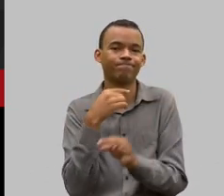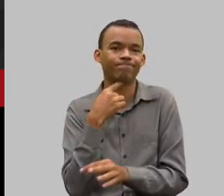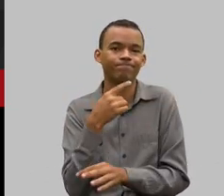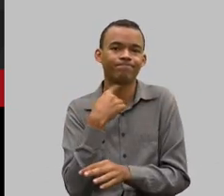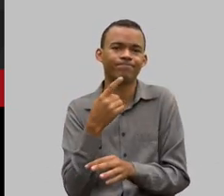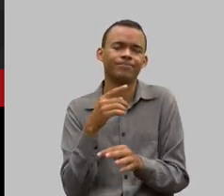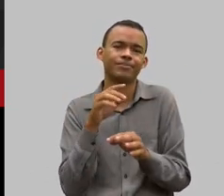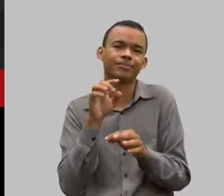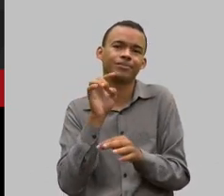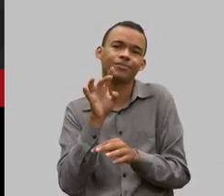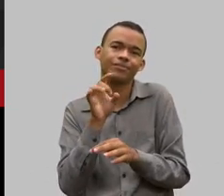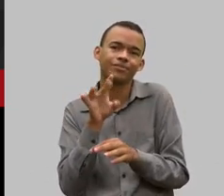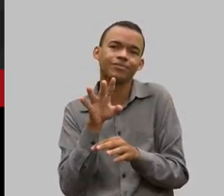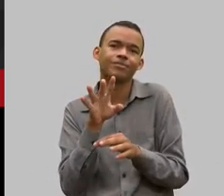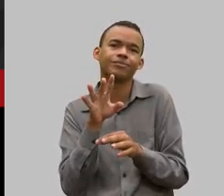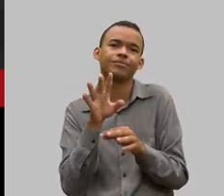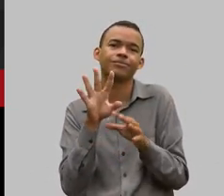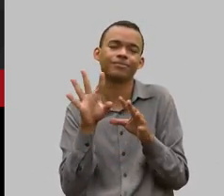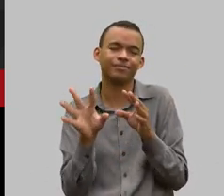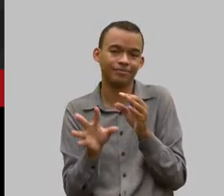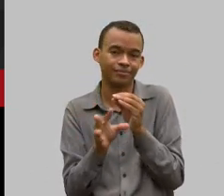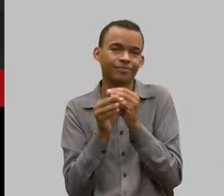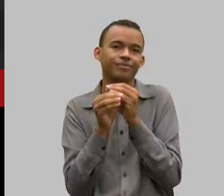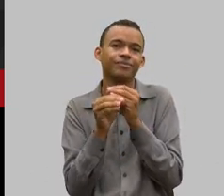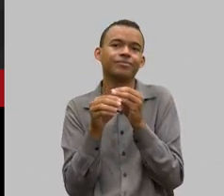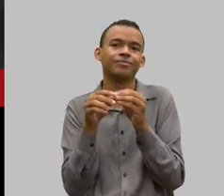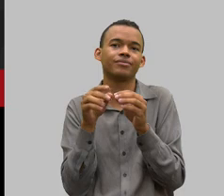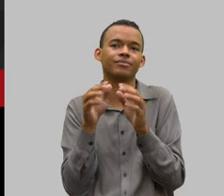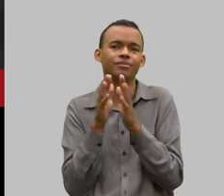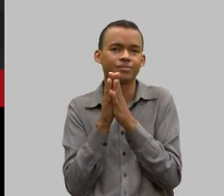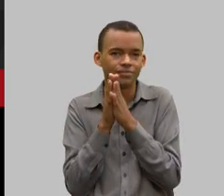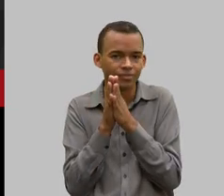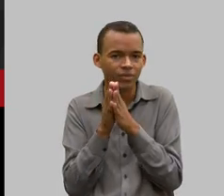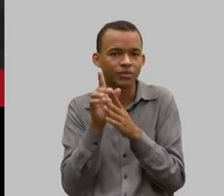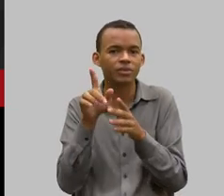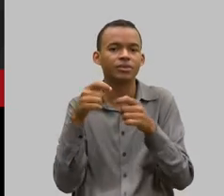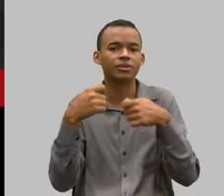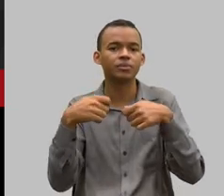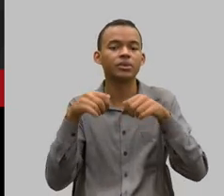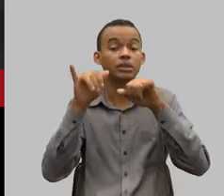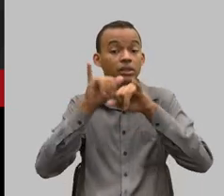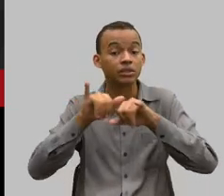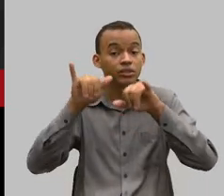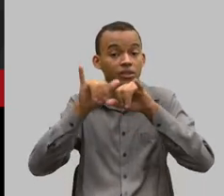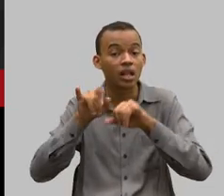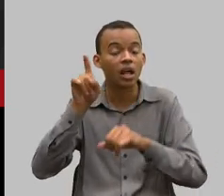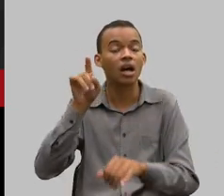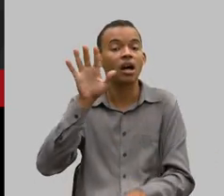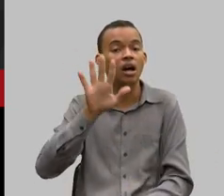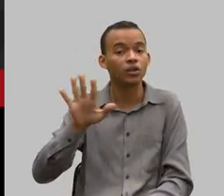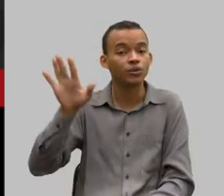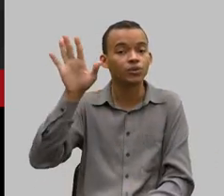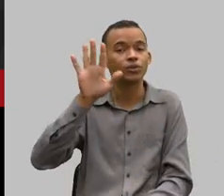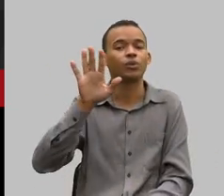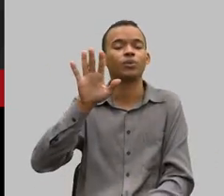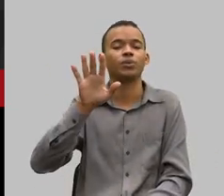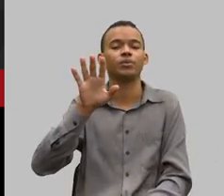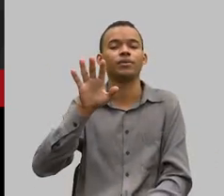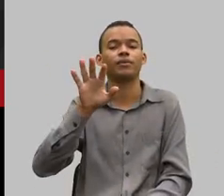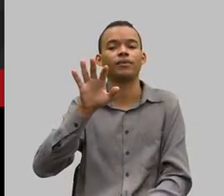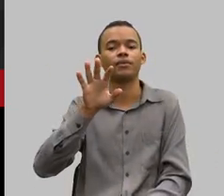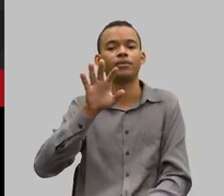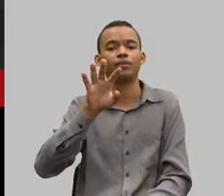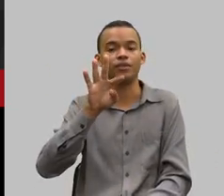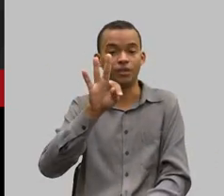não é que você também divulgue mais na nossa região lá mesmo Governador várias ações de